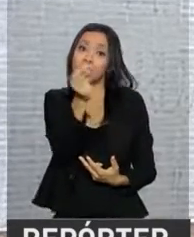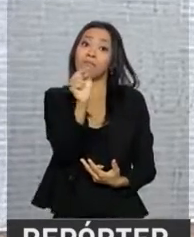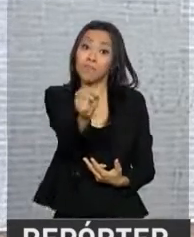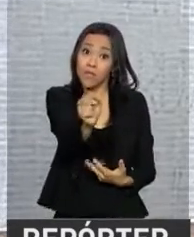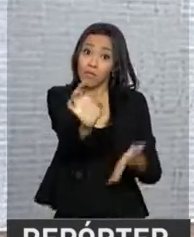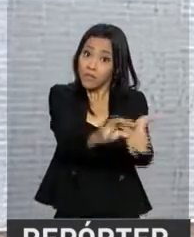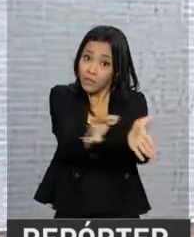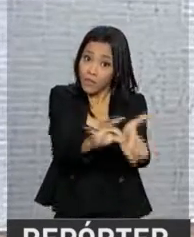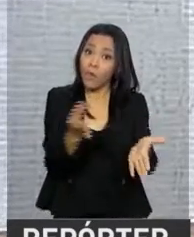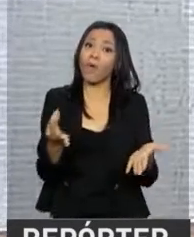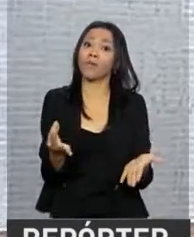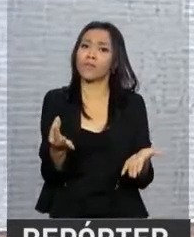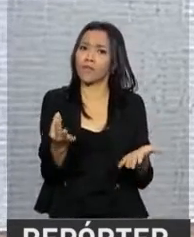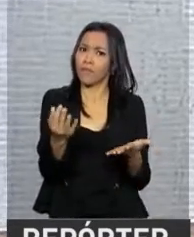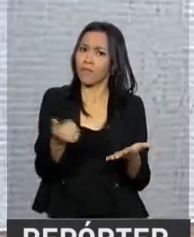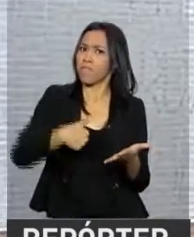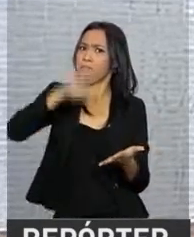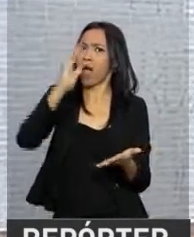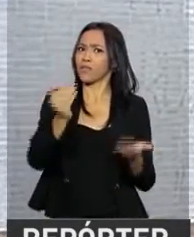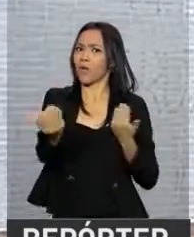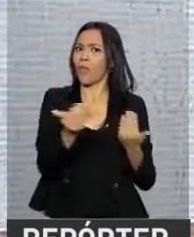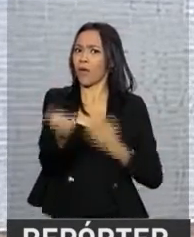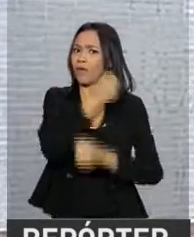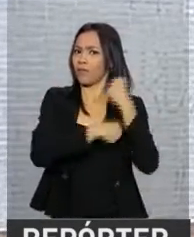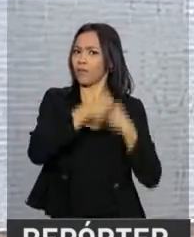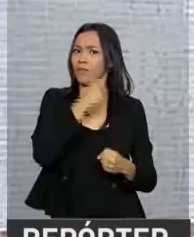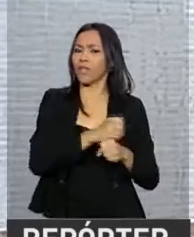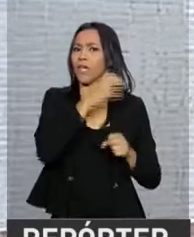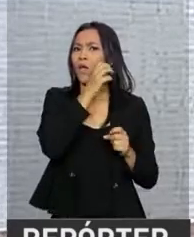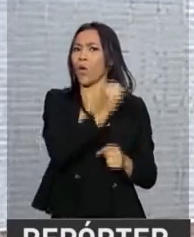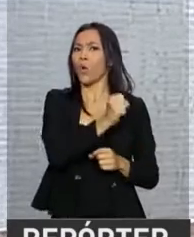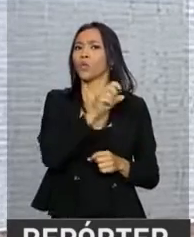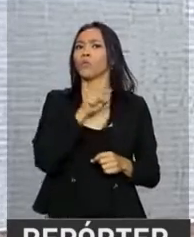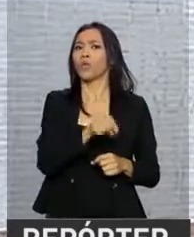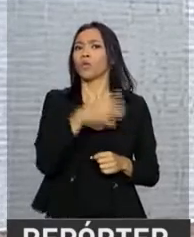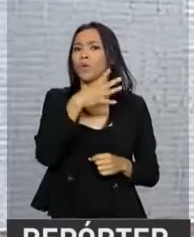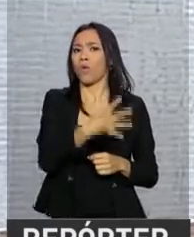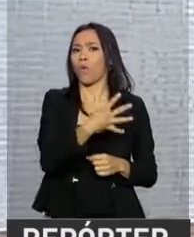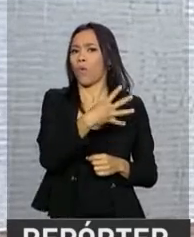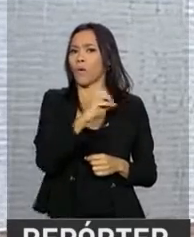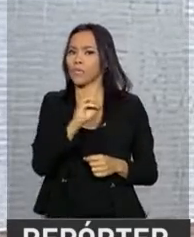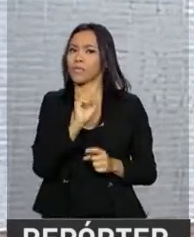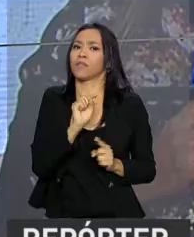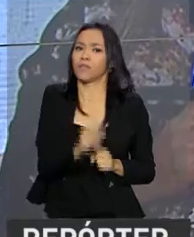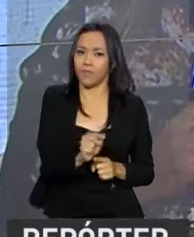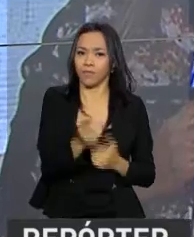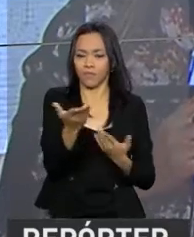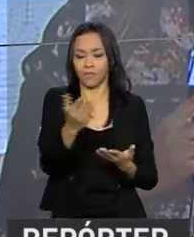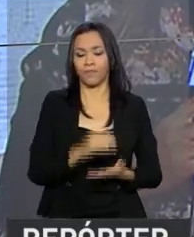inscrições, mais que na edição anterior, com 8 milhões e 400 mil. José Luiz.